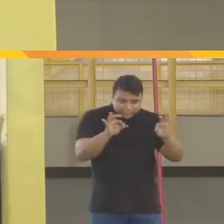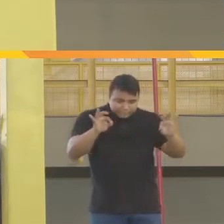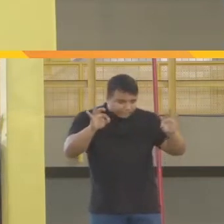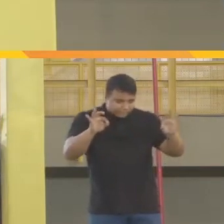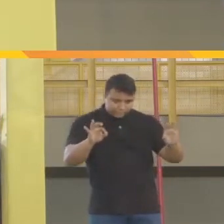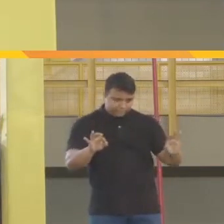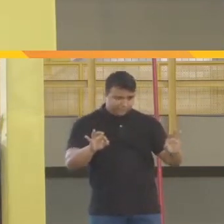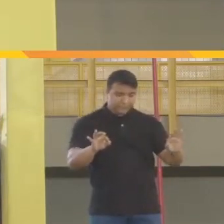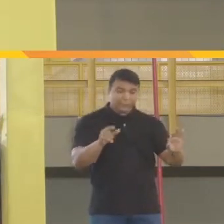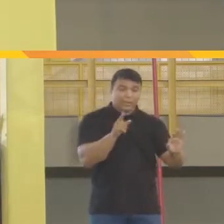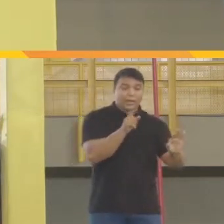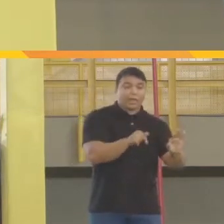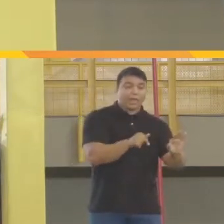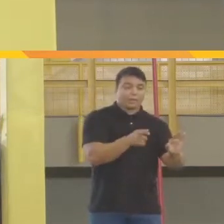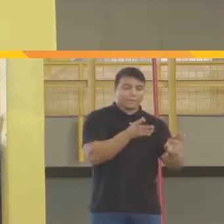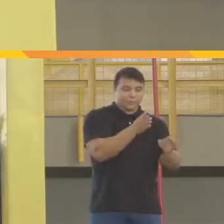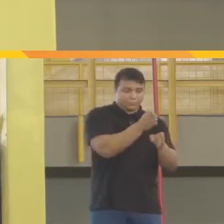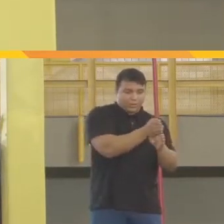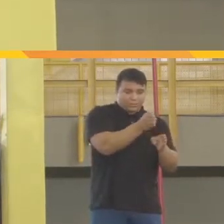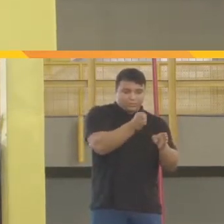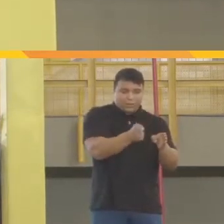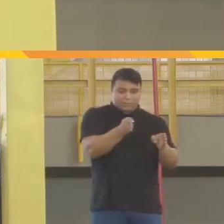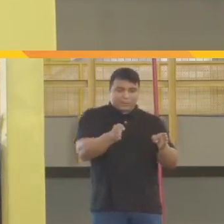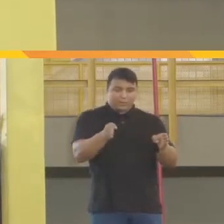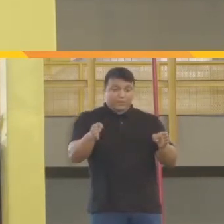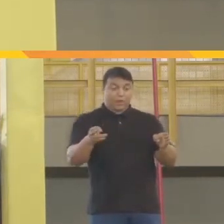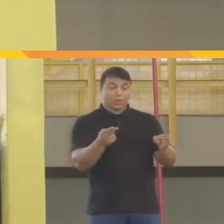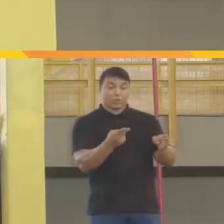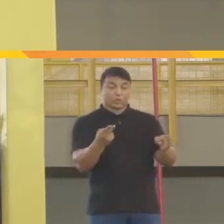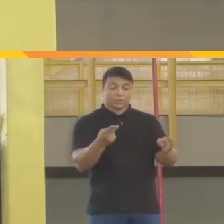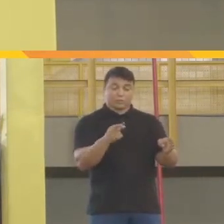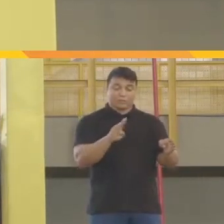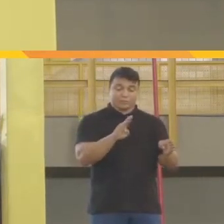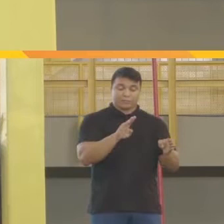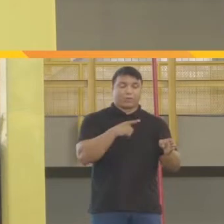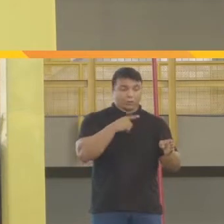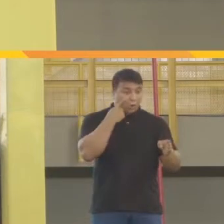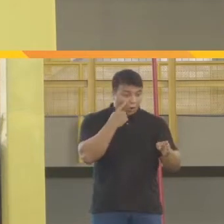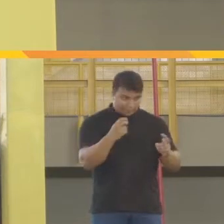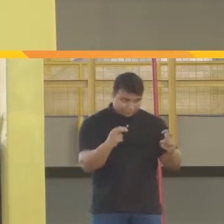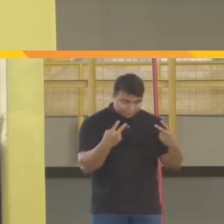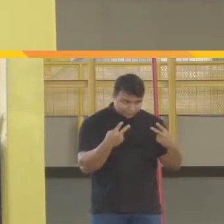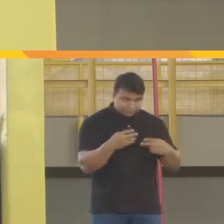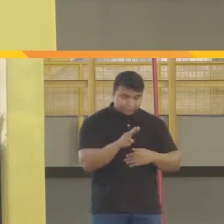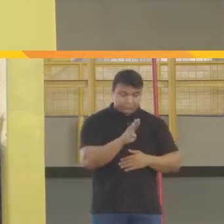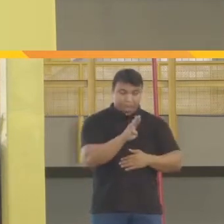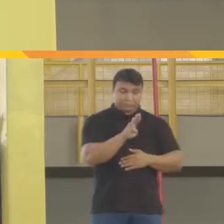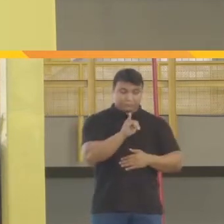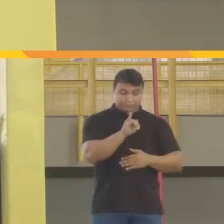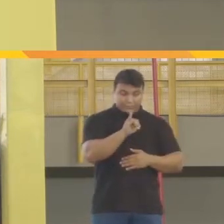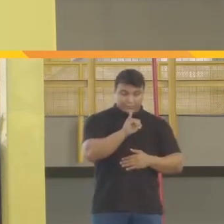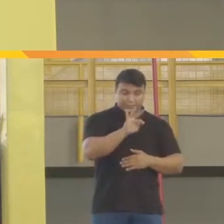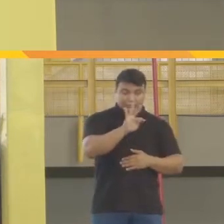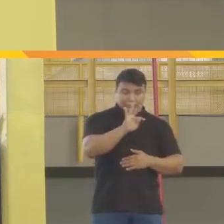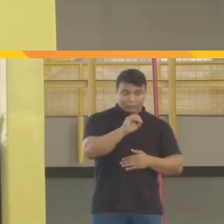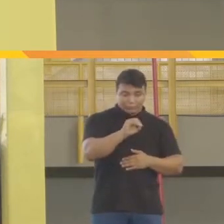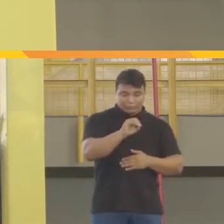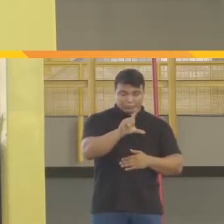espaço entre um trilho e outro, chama-se, escute, tá?